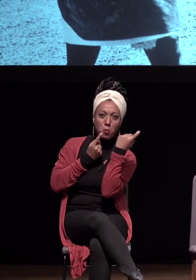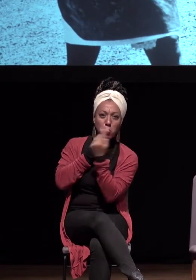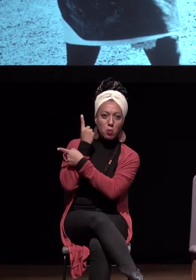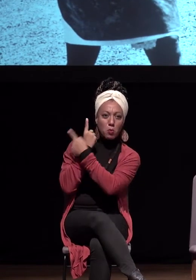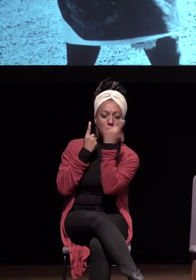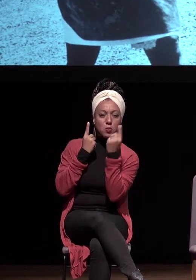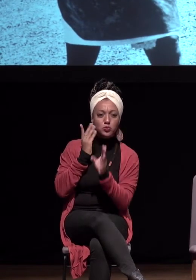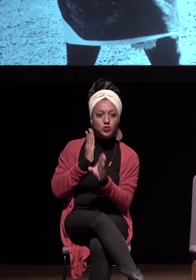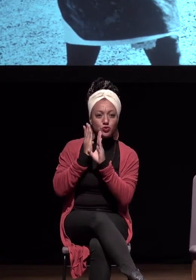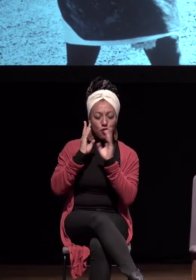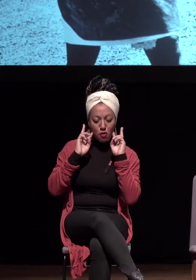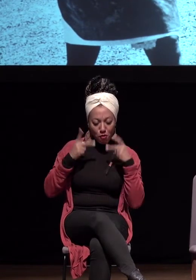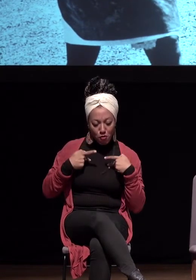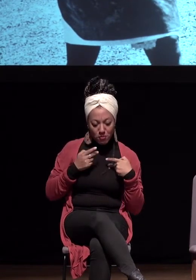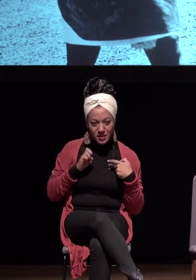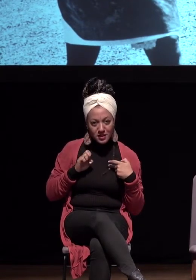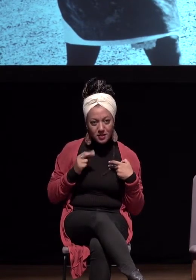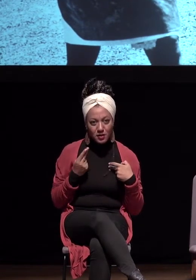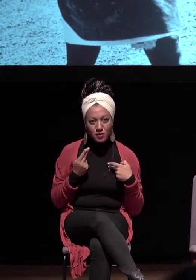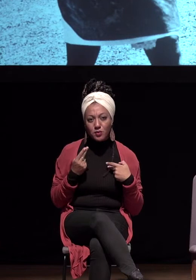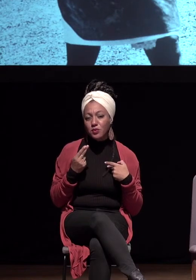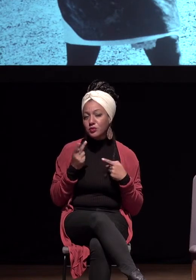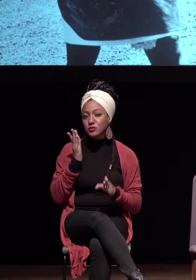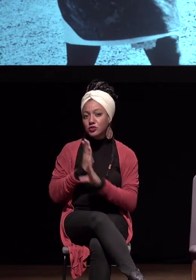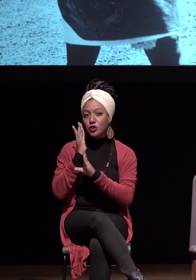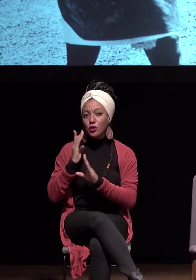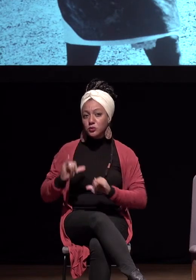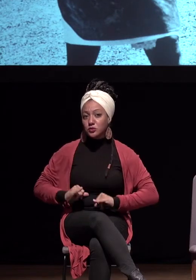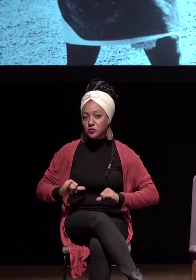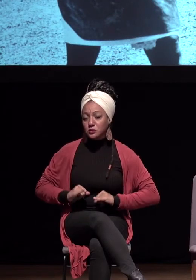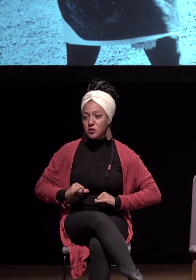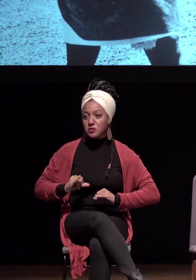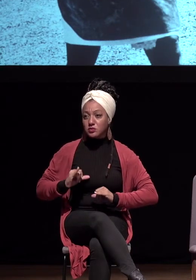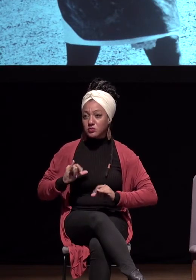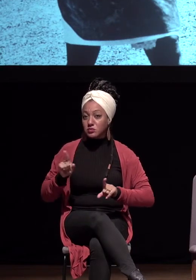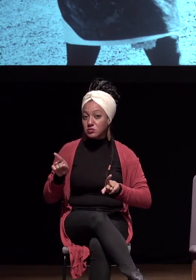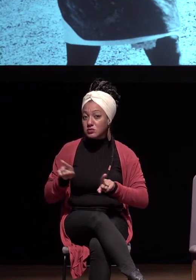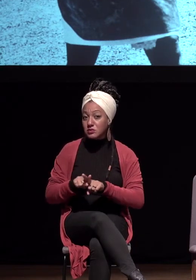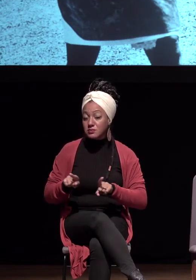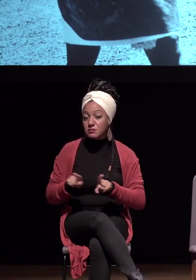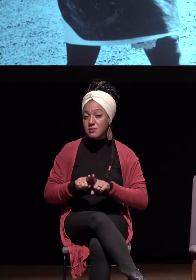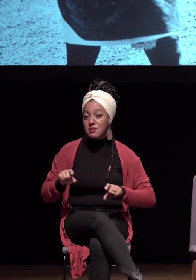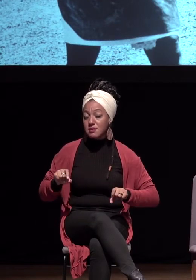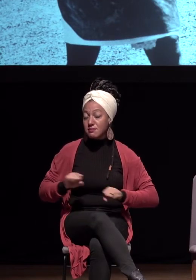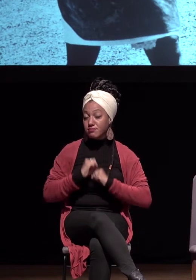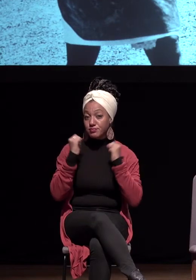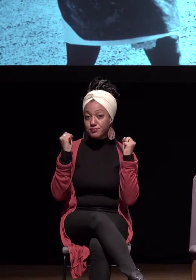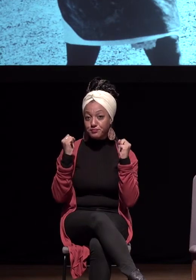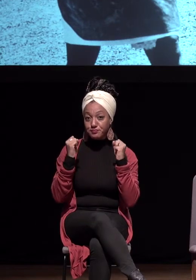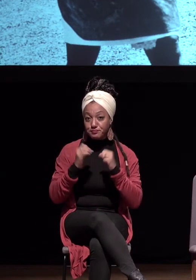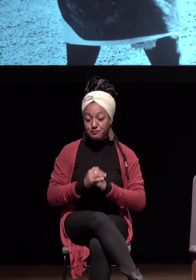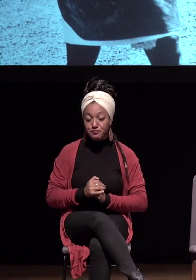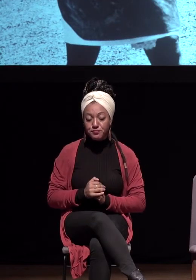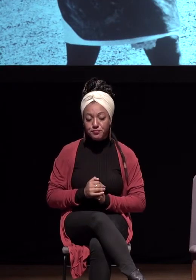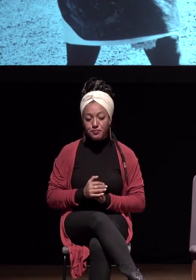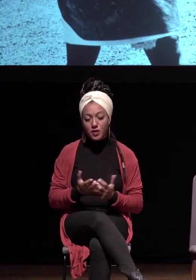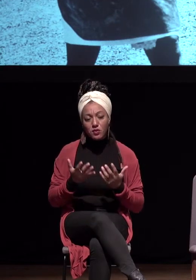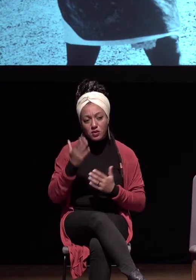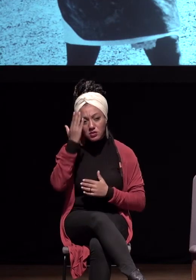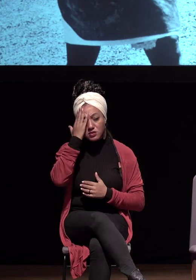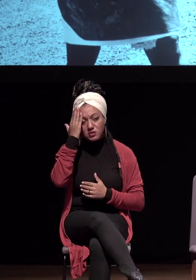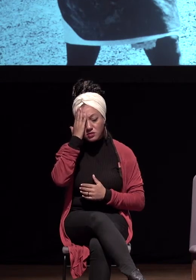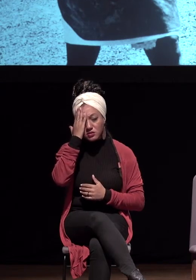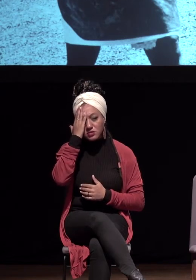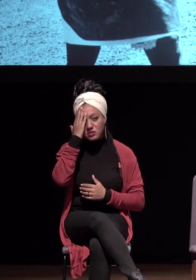do seu passado, sofrimentos, portanto, né, e revoltas, né? E eu queria entender um pouco mais